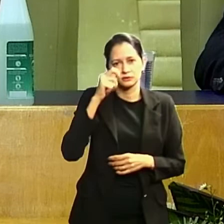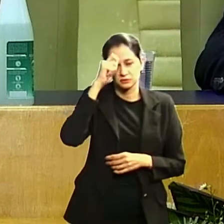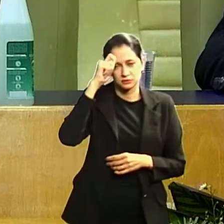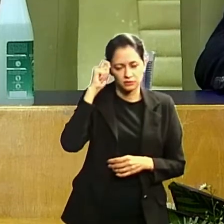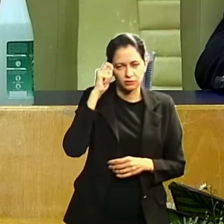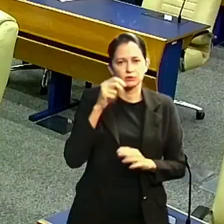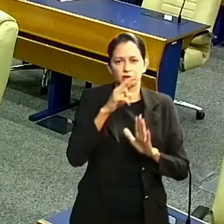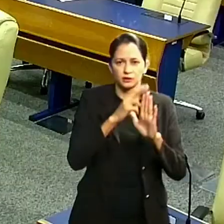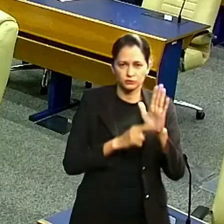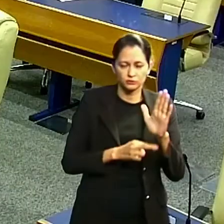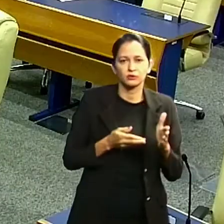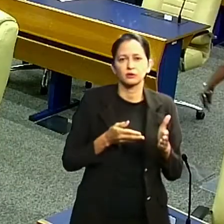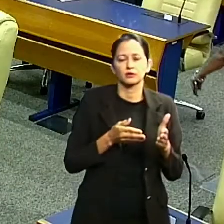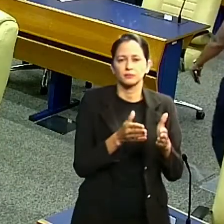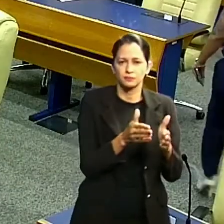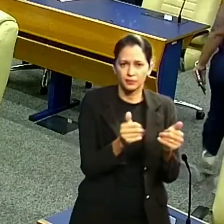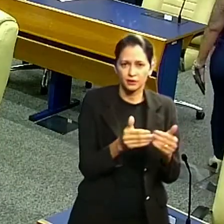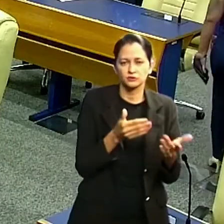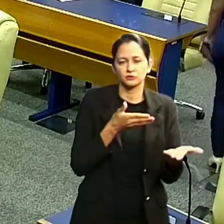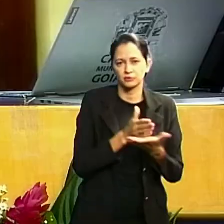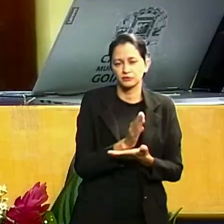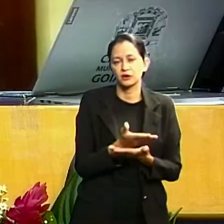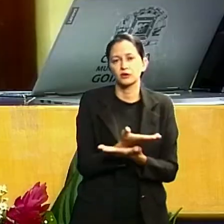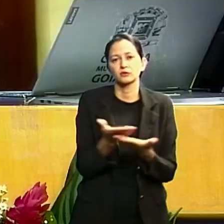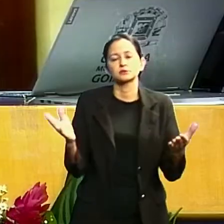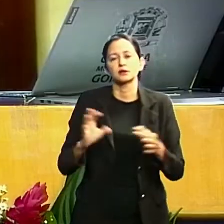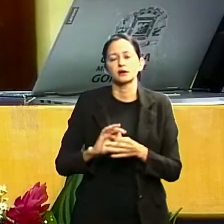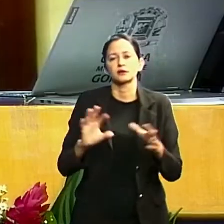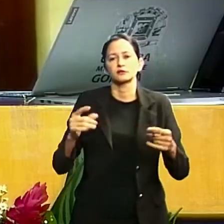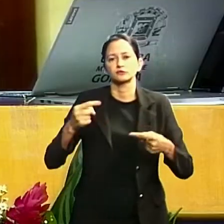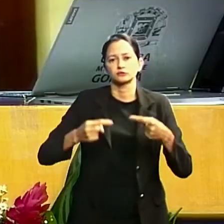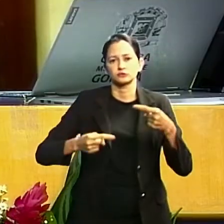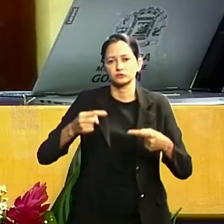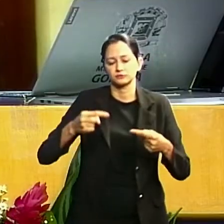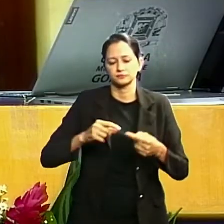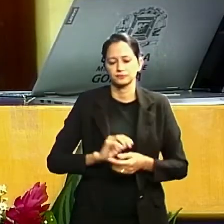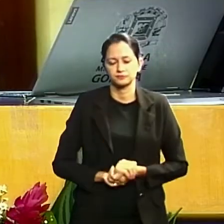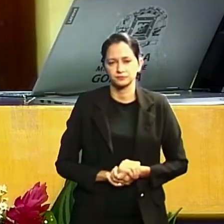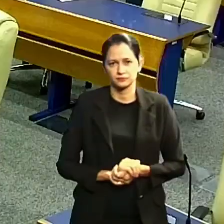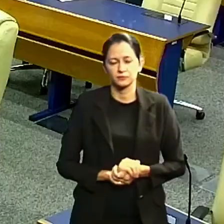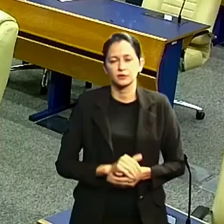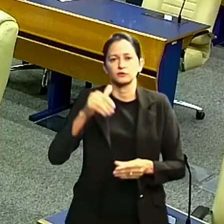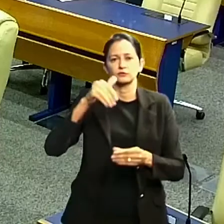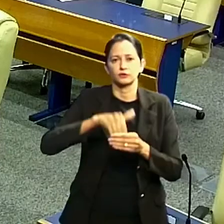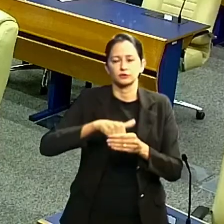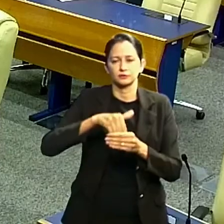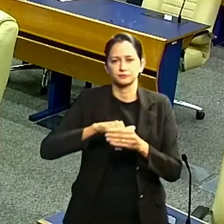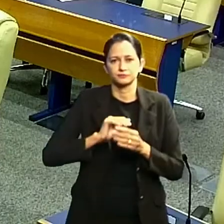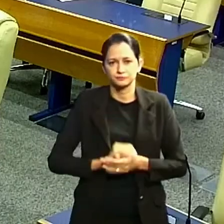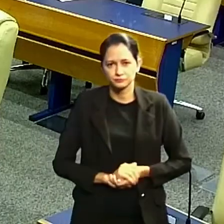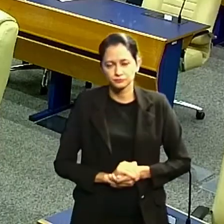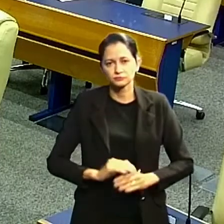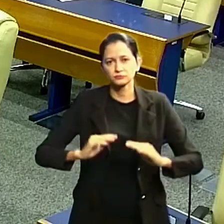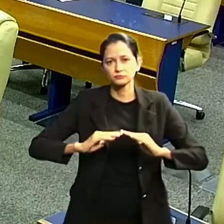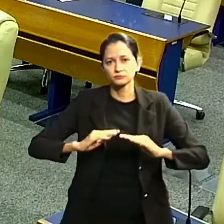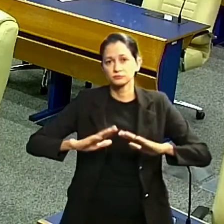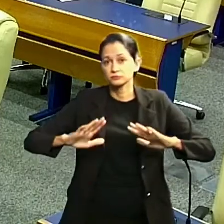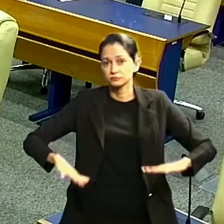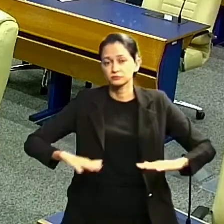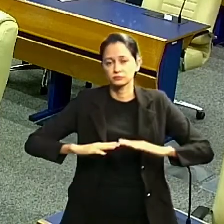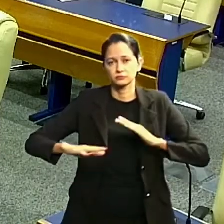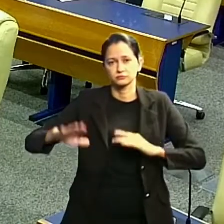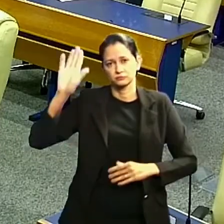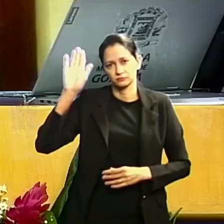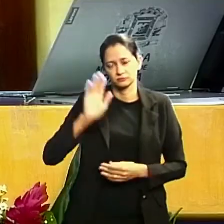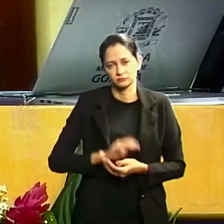Pereira, pela aprovação. Está em discussão, encerra a discussão. Em votação. Favoráveis, permaneçam como